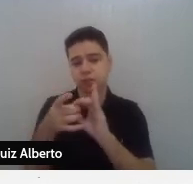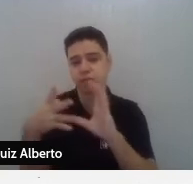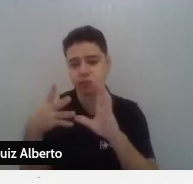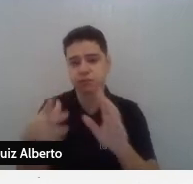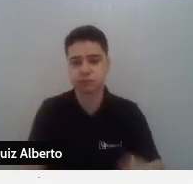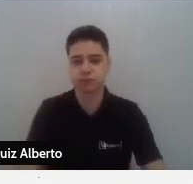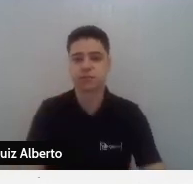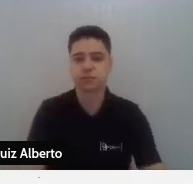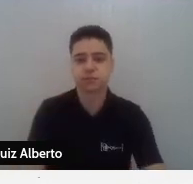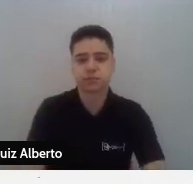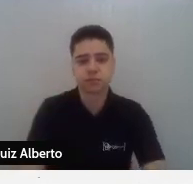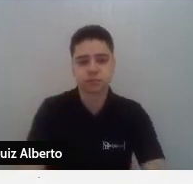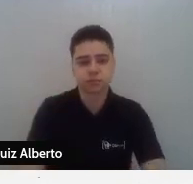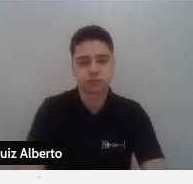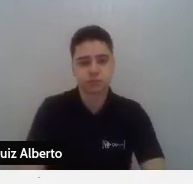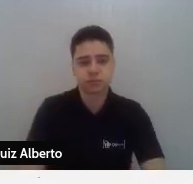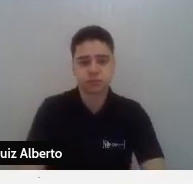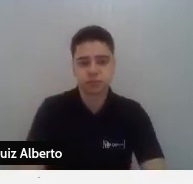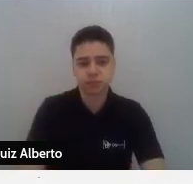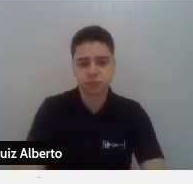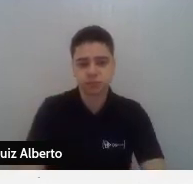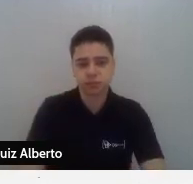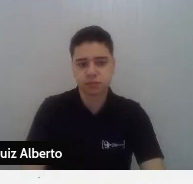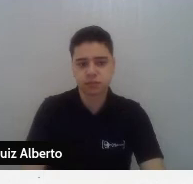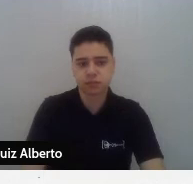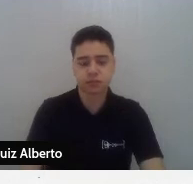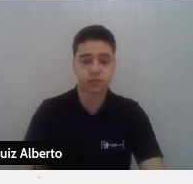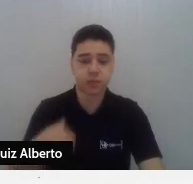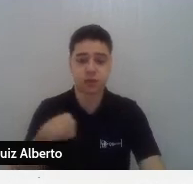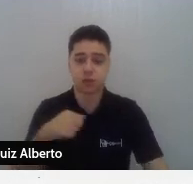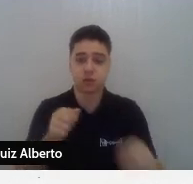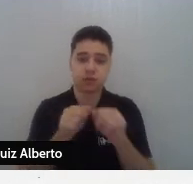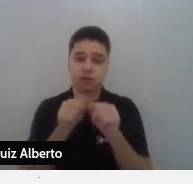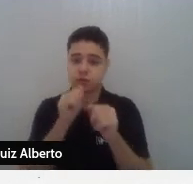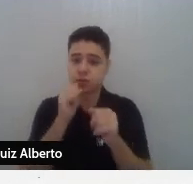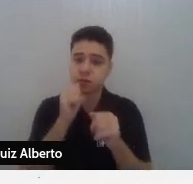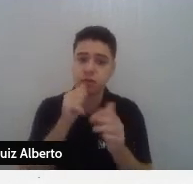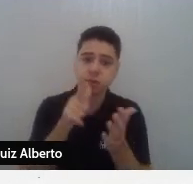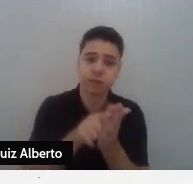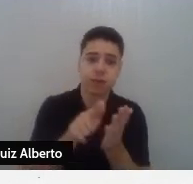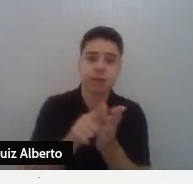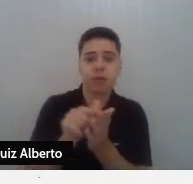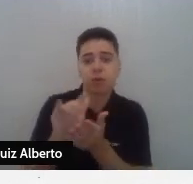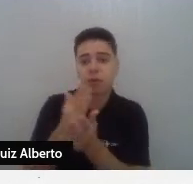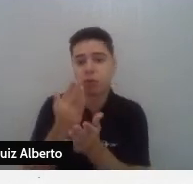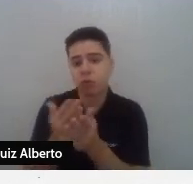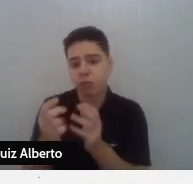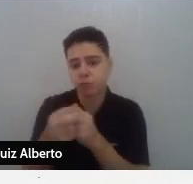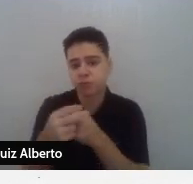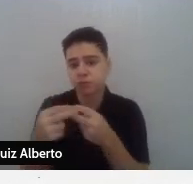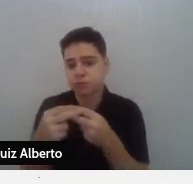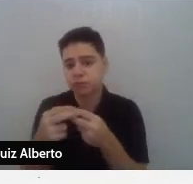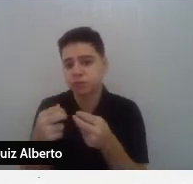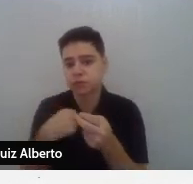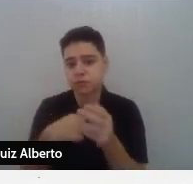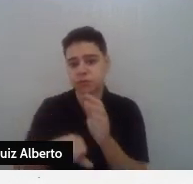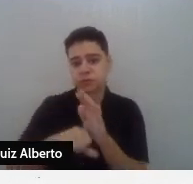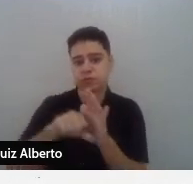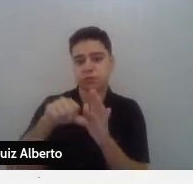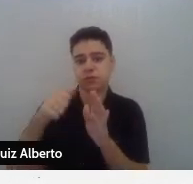Então, aqui eu fiz também um passo a passo, né, um papel com alguns recursos. O primeiro passo